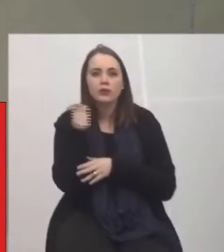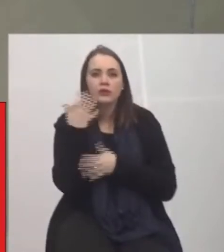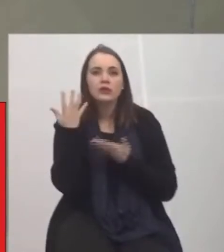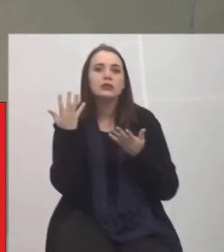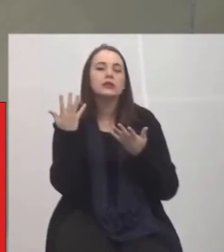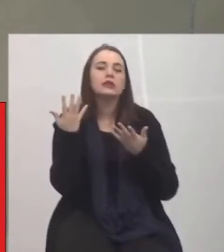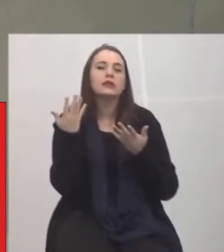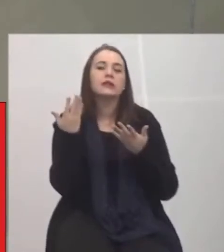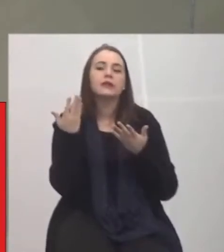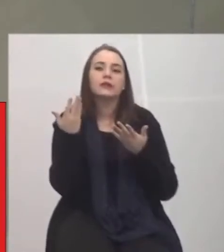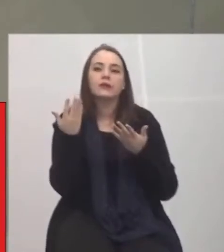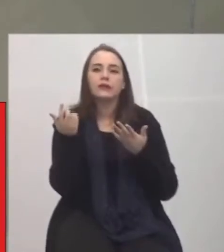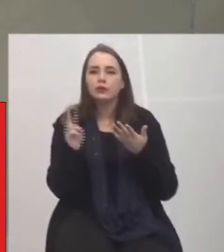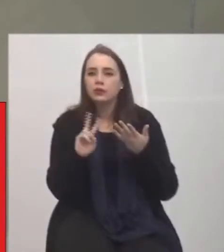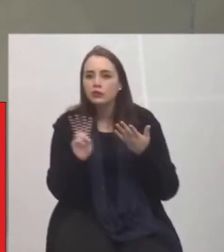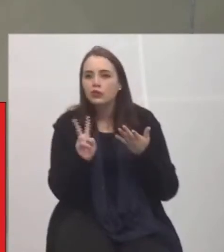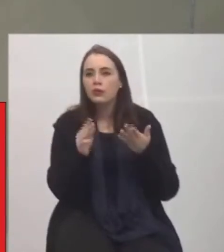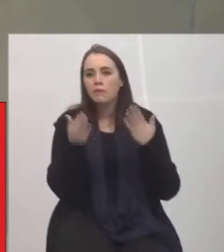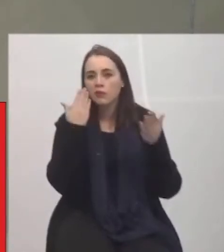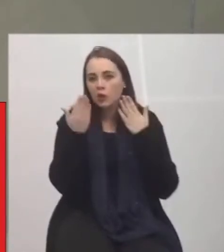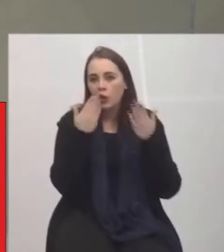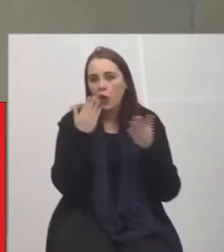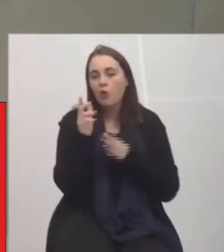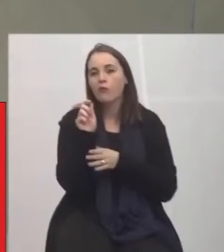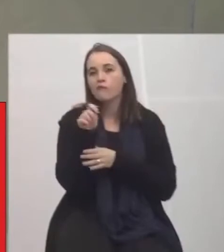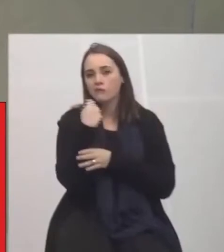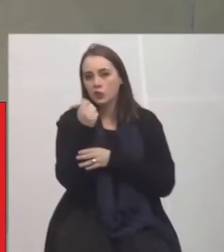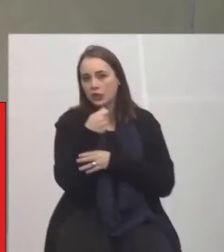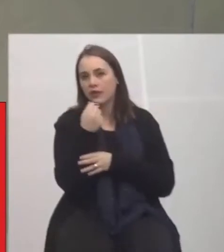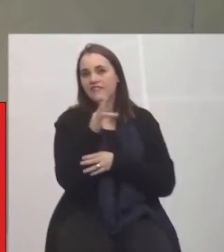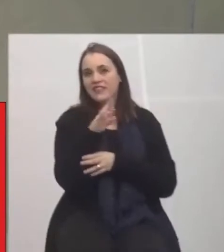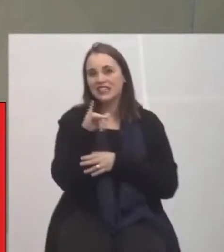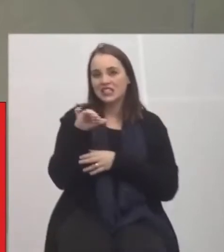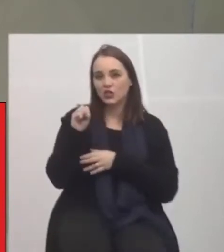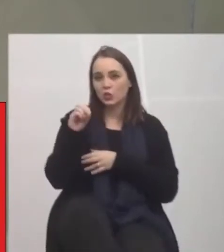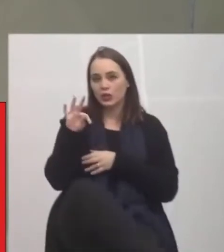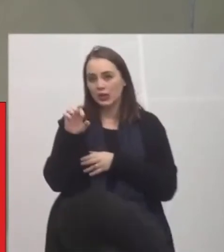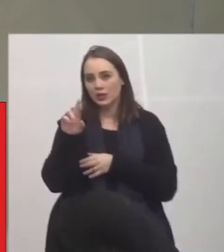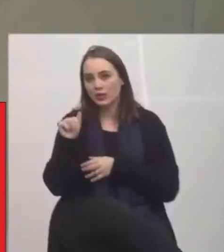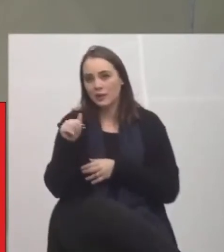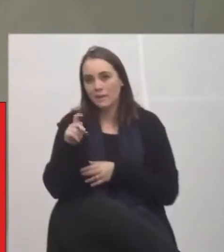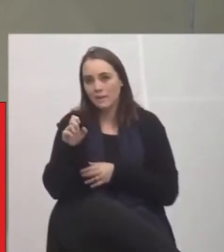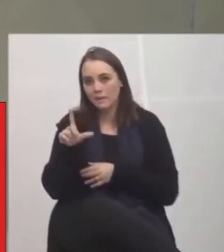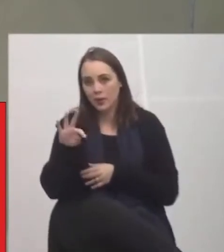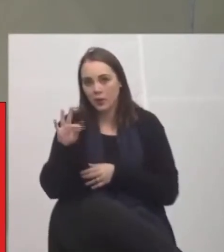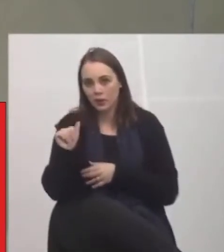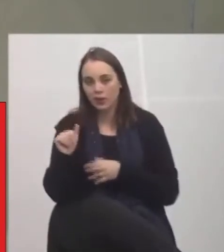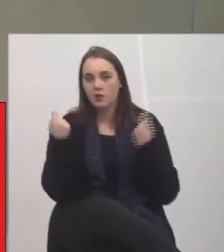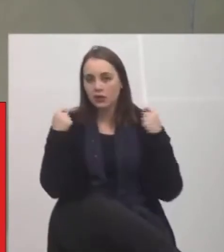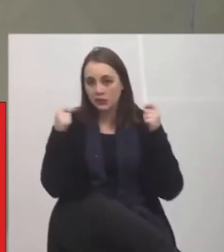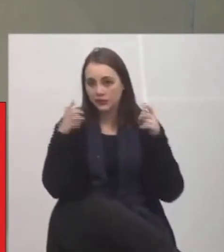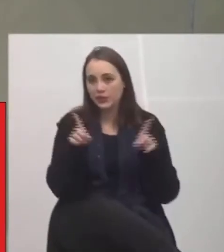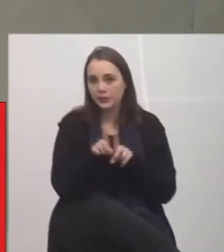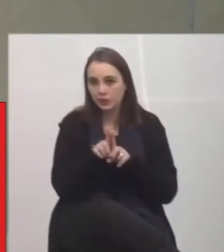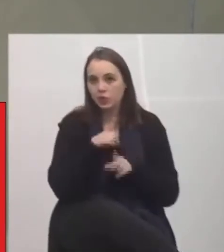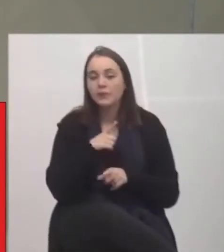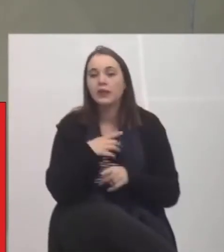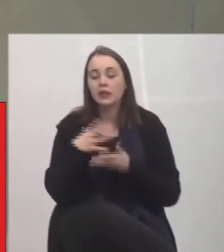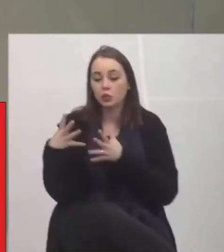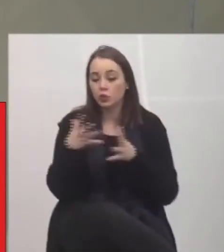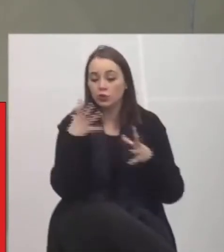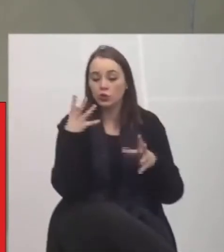nutricionista, psicólogo, fisioterapeuta também, né? Então essas consultas de nível superior somaram mais de